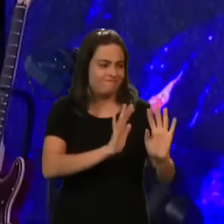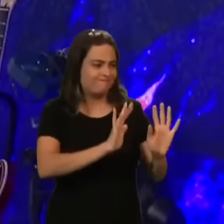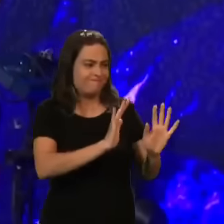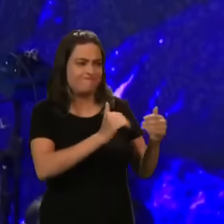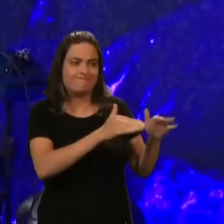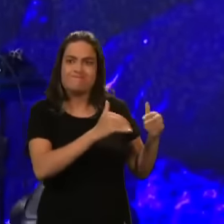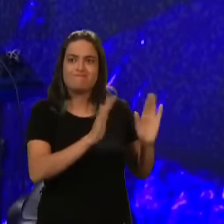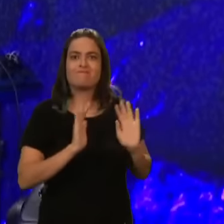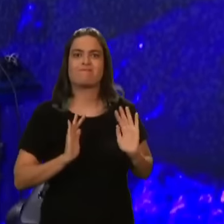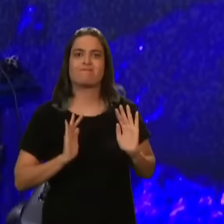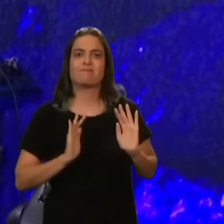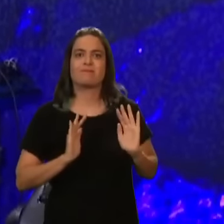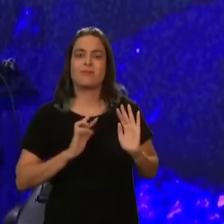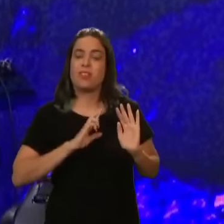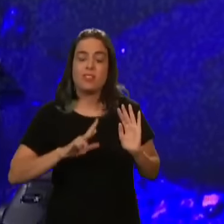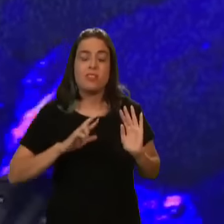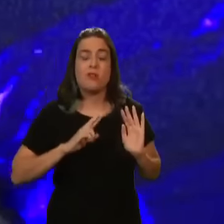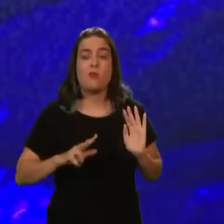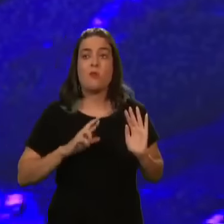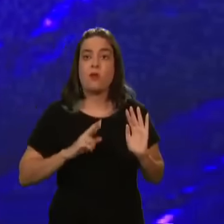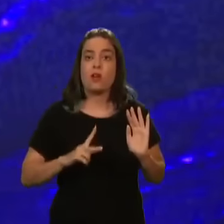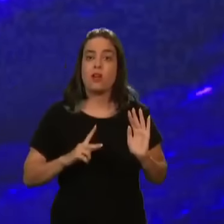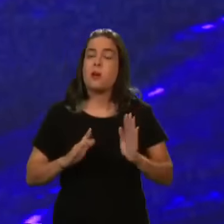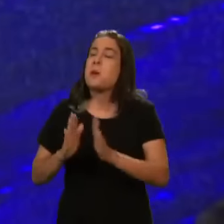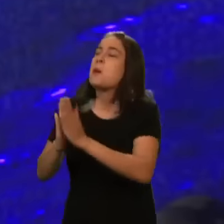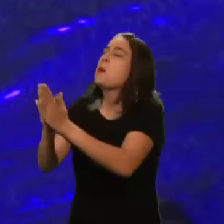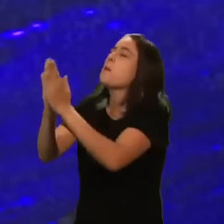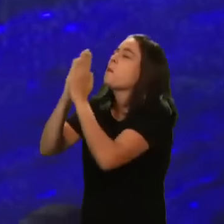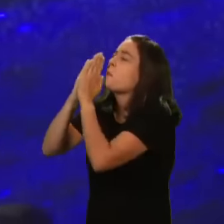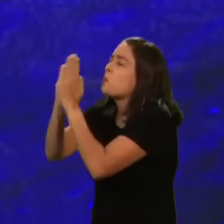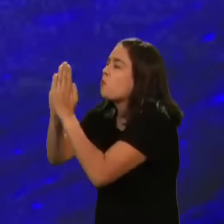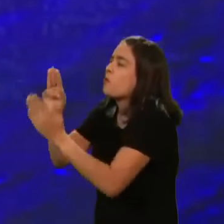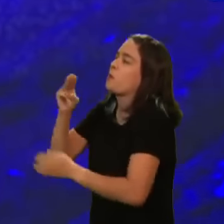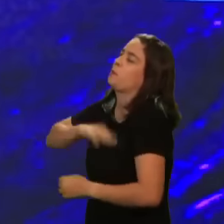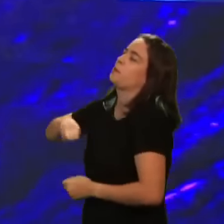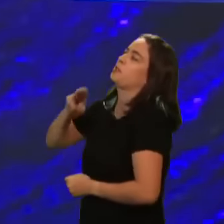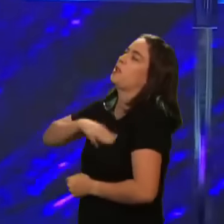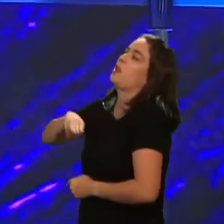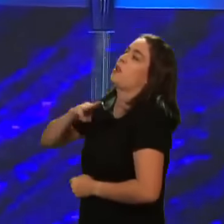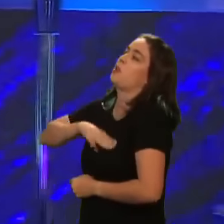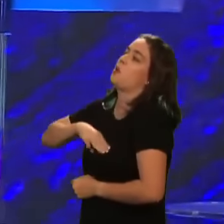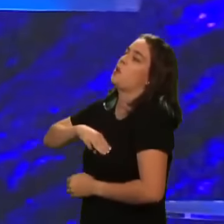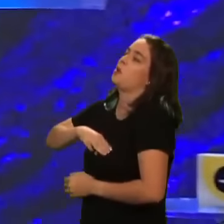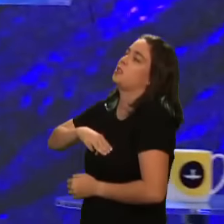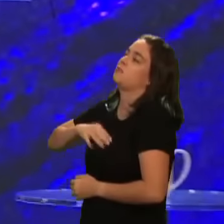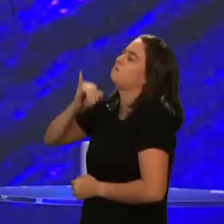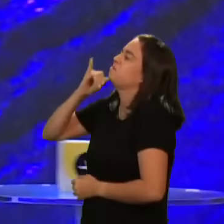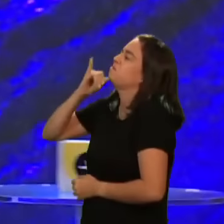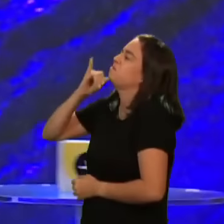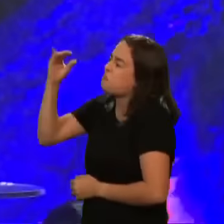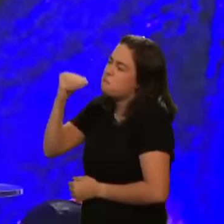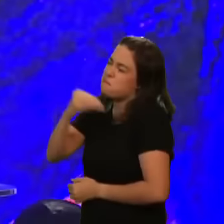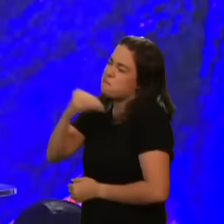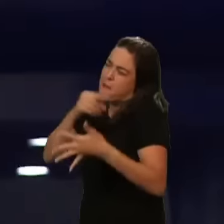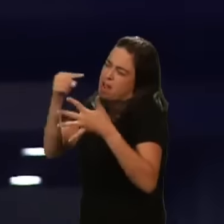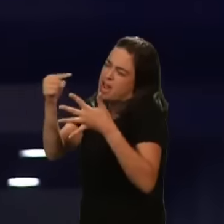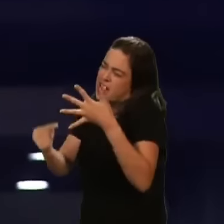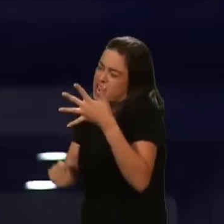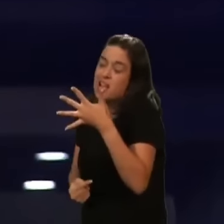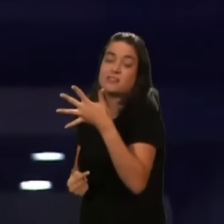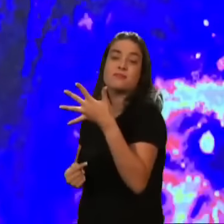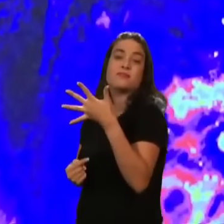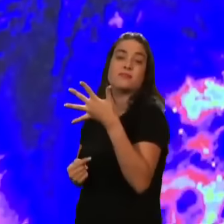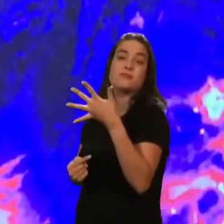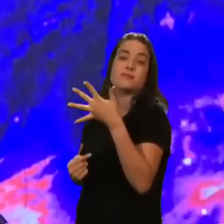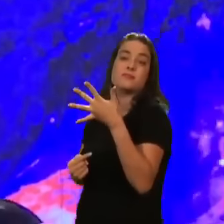é assim. Pede a Ele misericórdia, confessa seus pecados, diga para